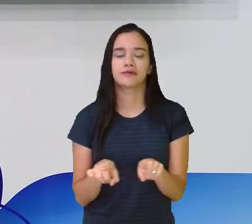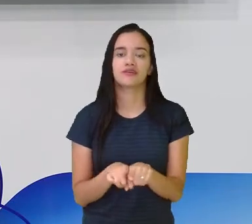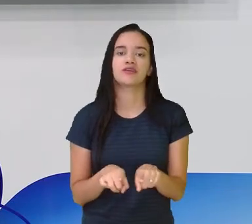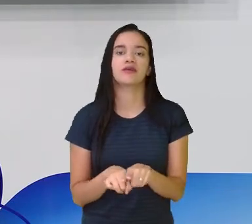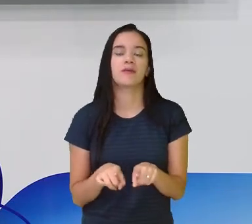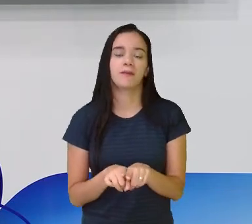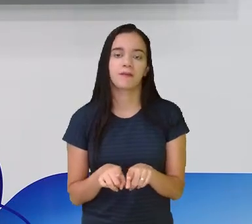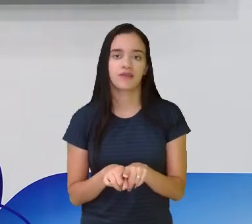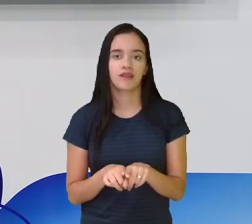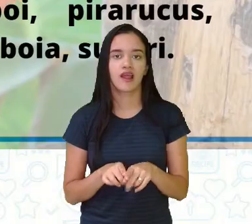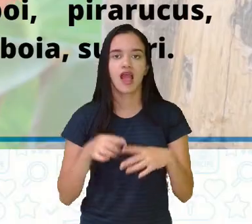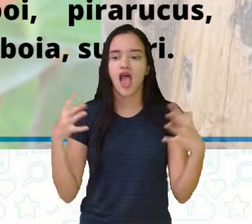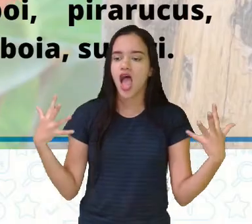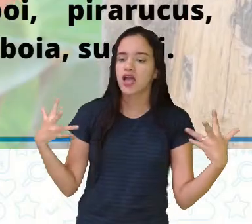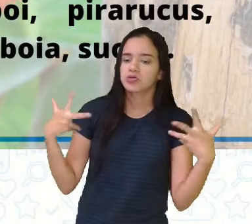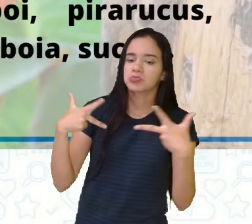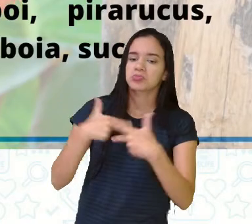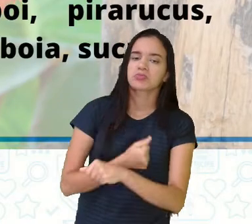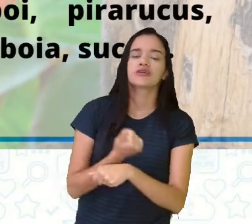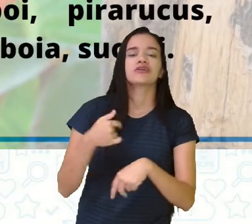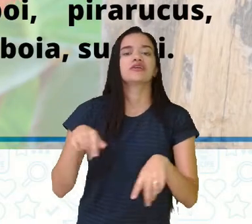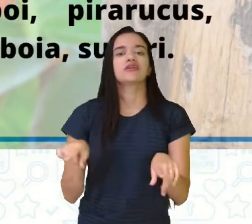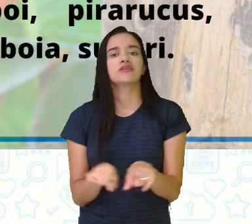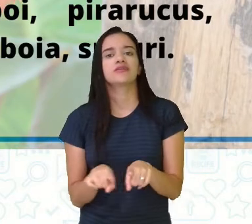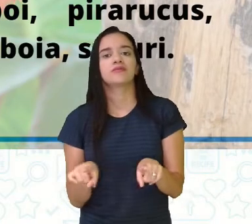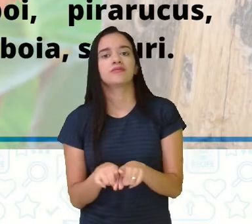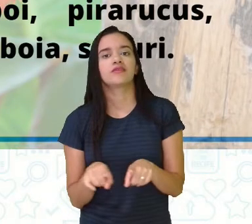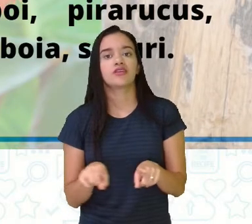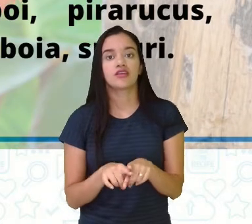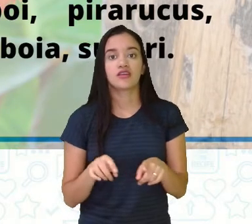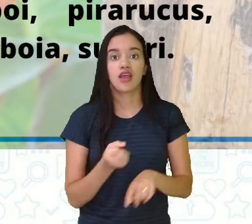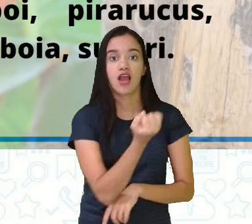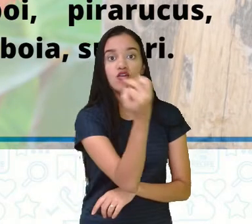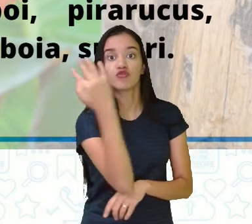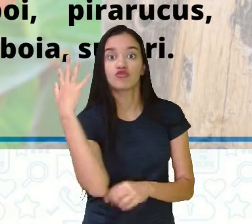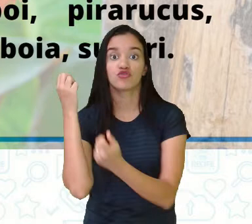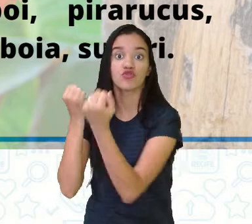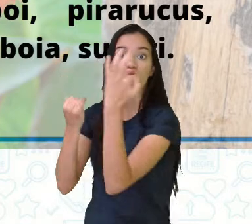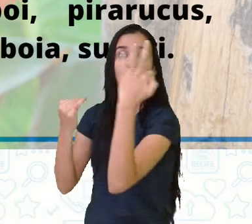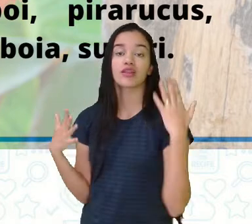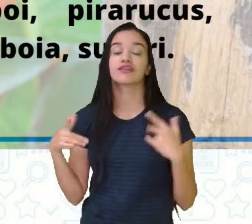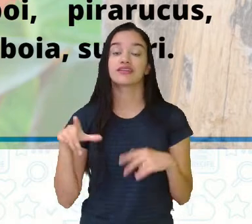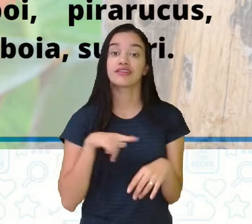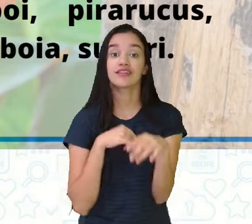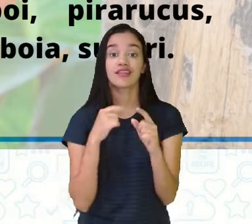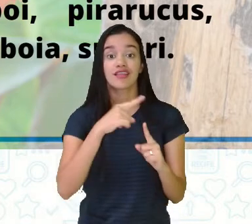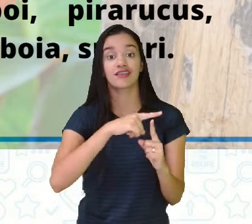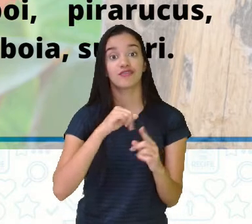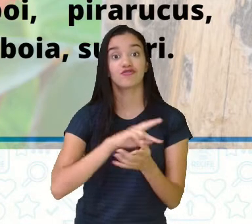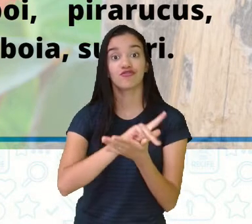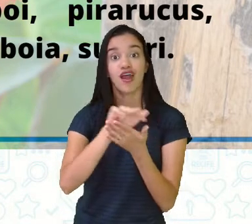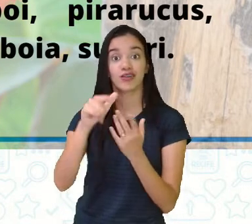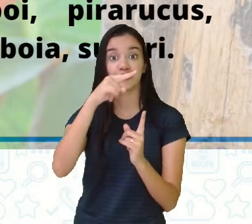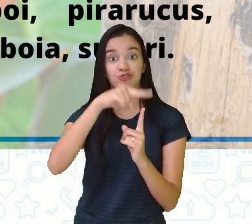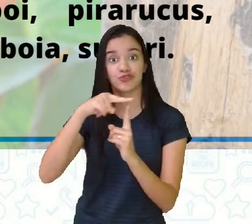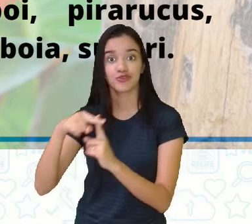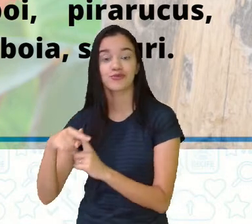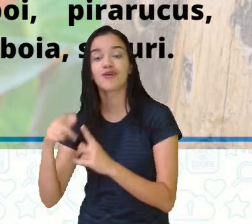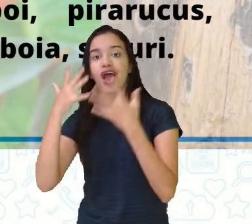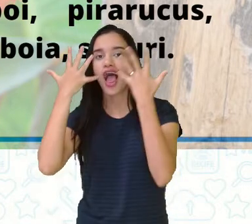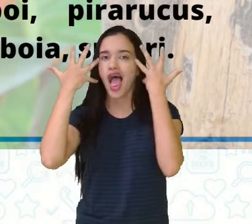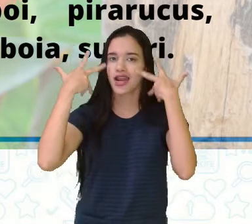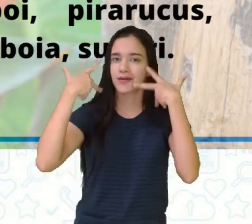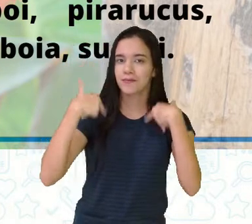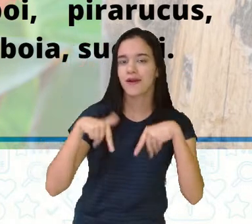da exuberante flora, e a floresta amazônica também abriga diversas espécies de animais. Alguns animais encontrados são